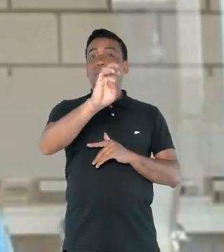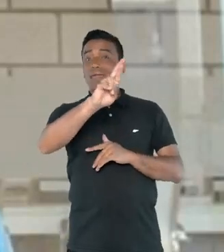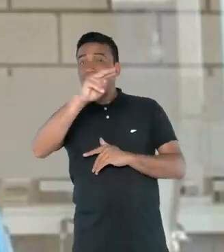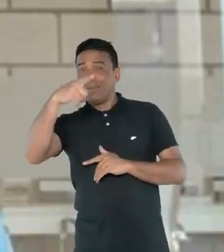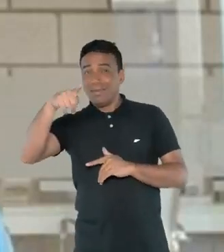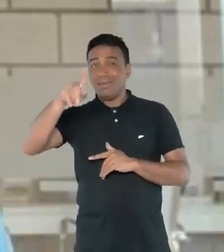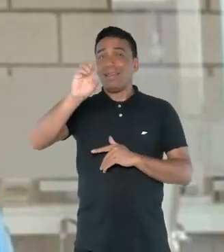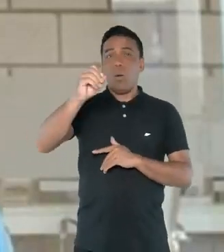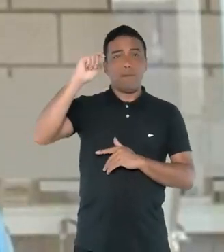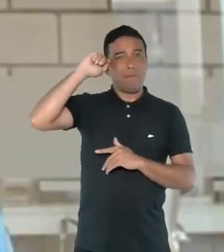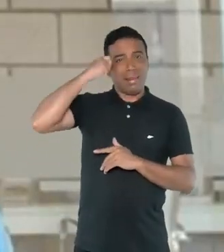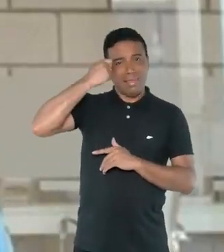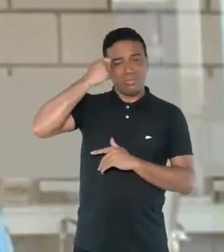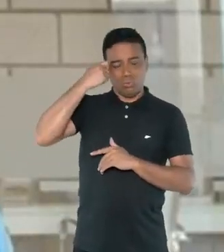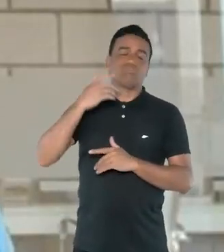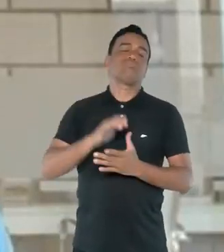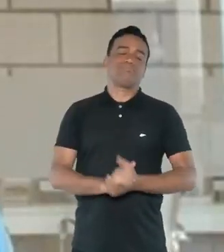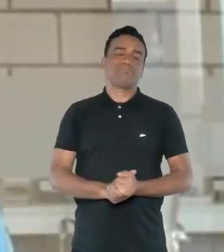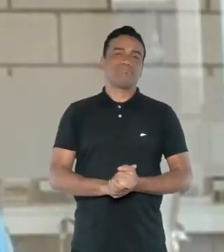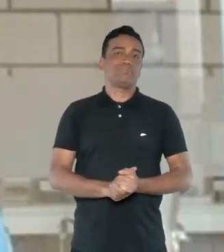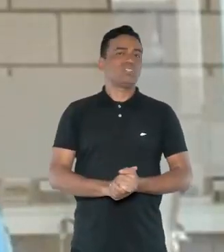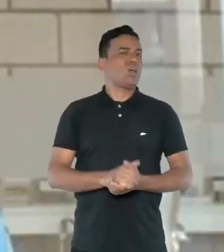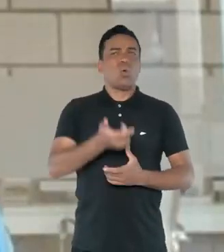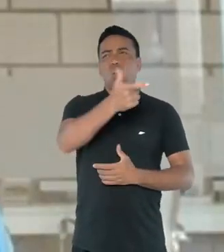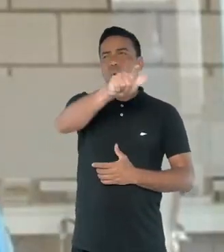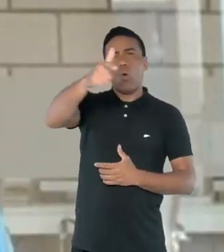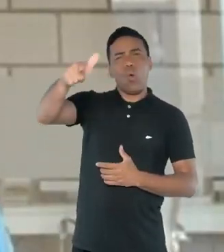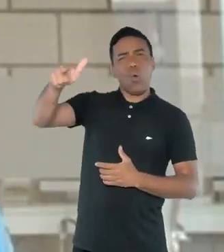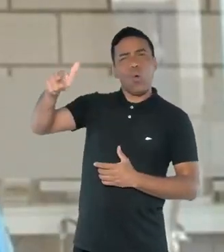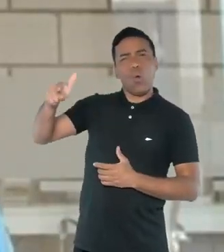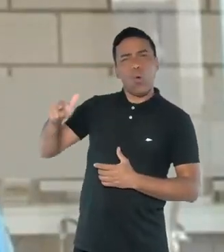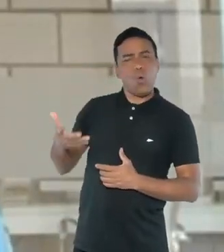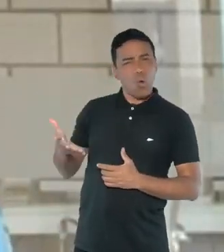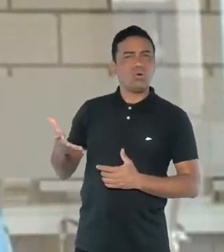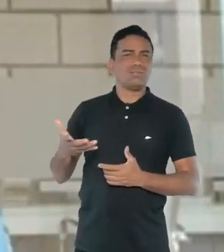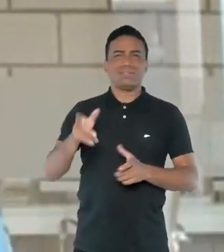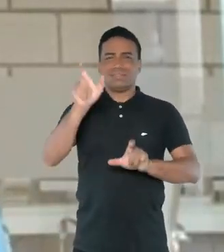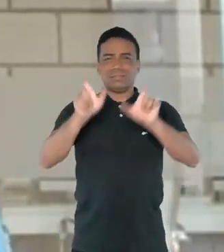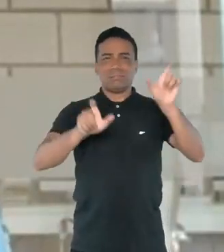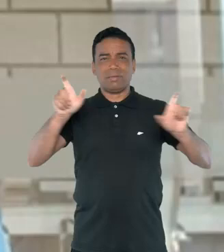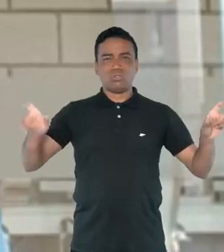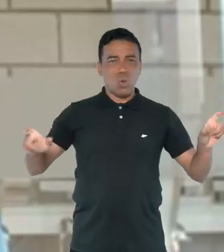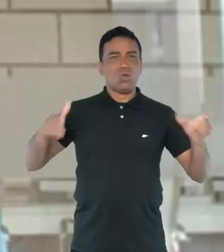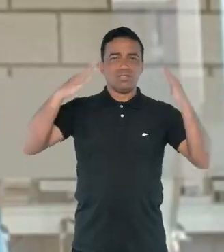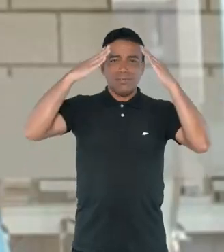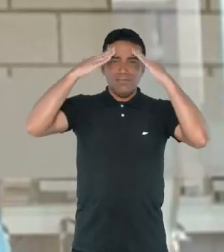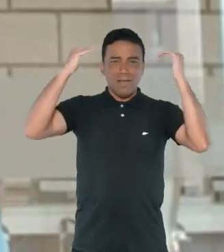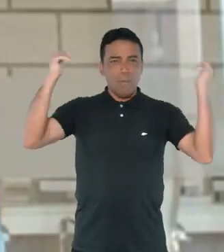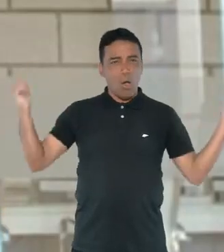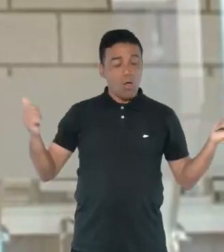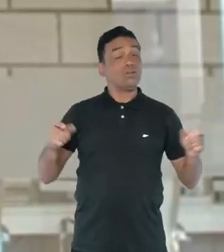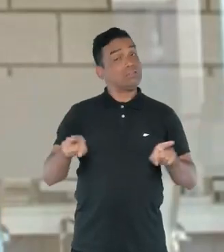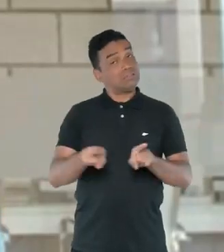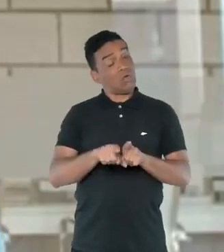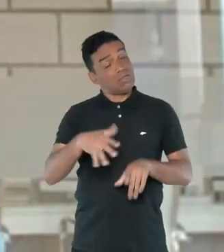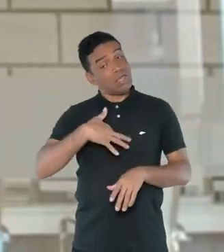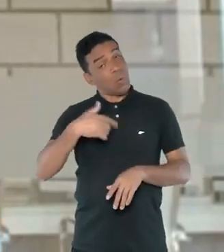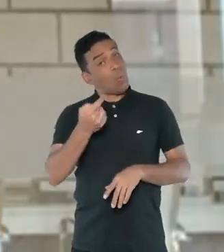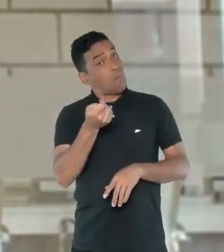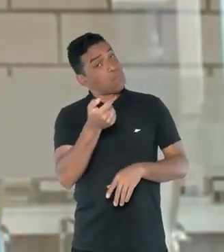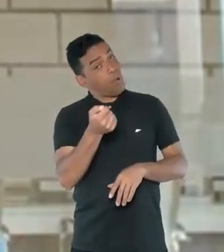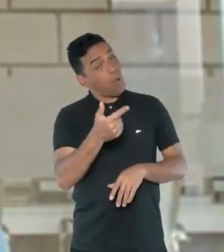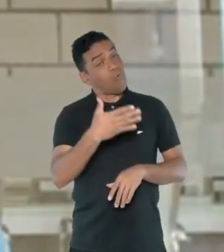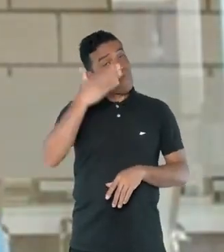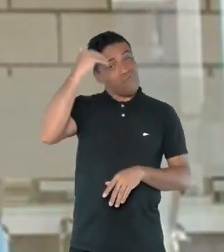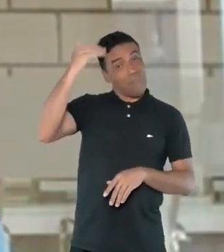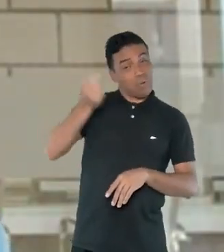terra que tem alguns outros, né, pessoas bastante conhecidas, né? Eu talvez seja o menos